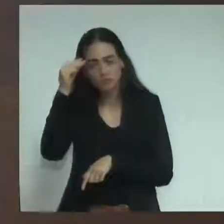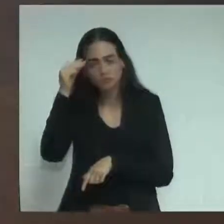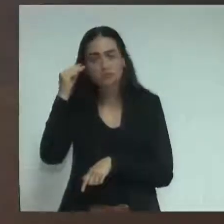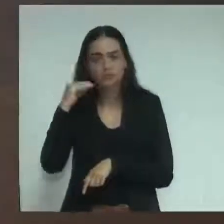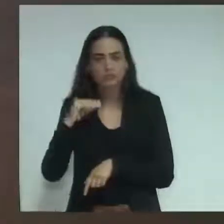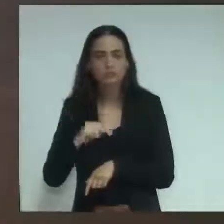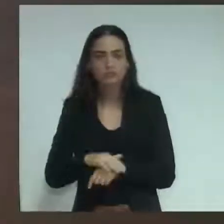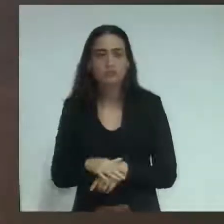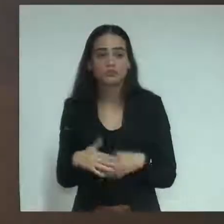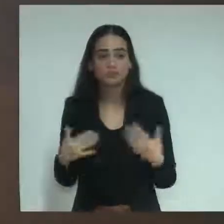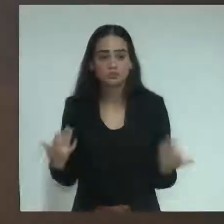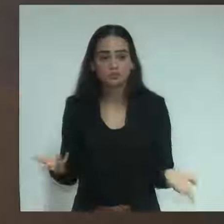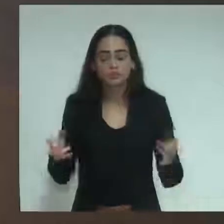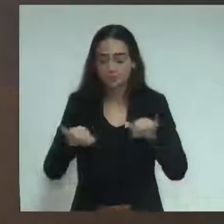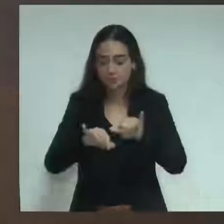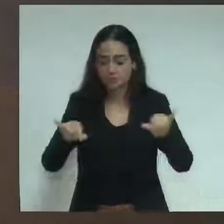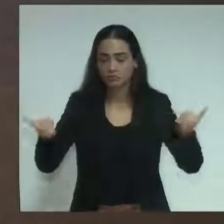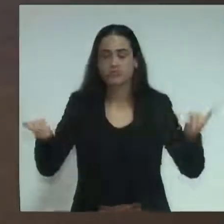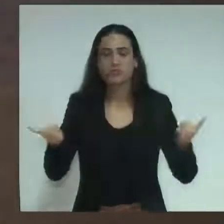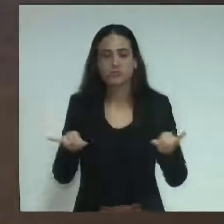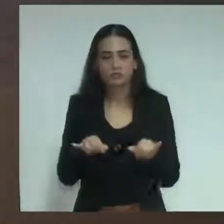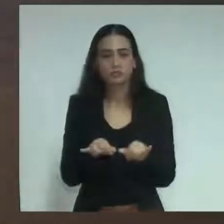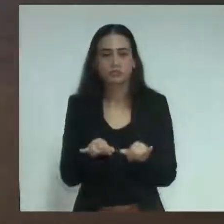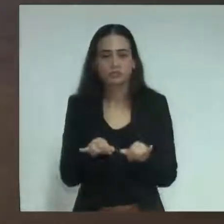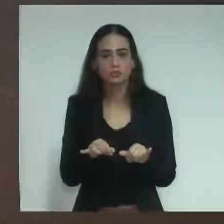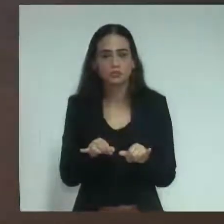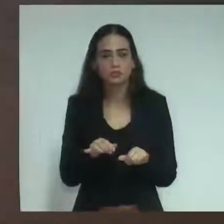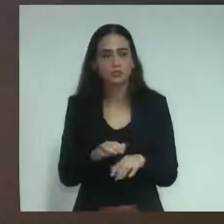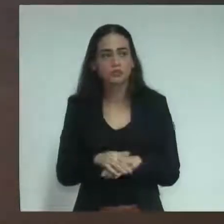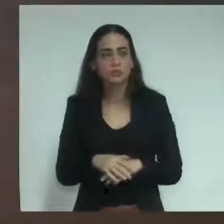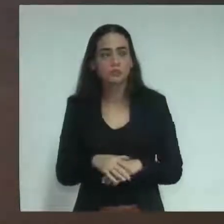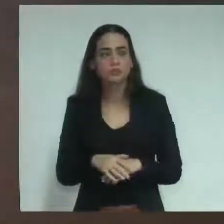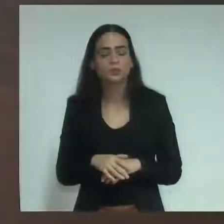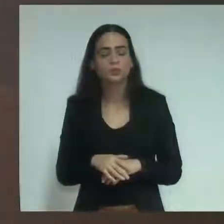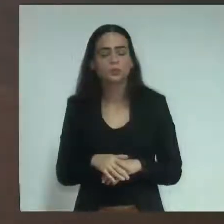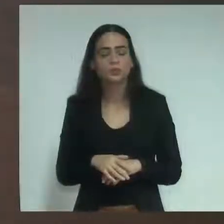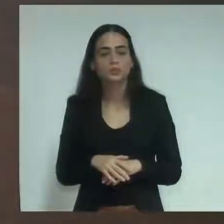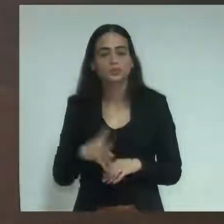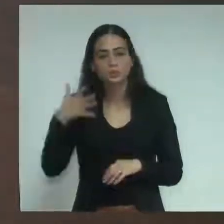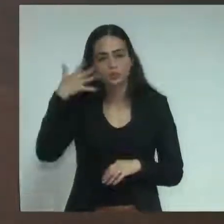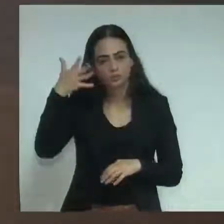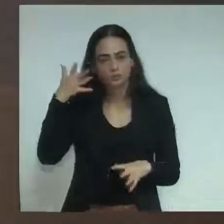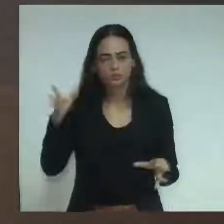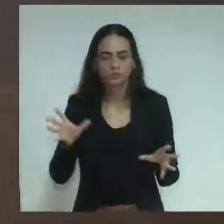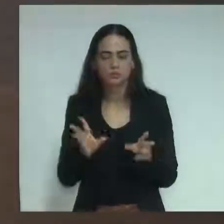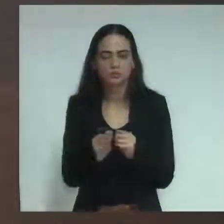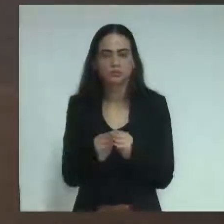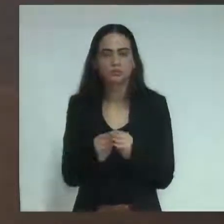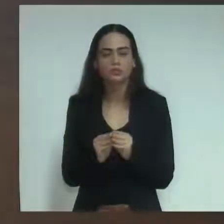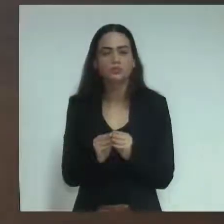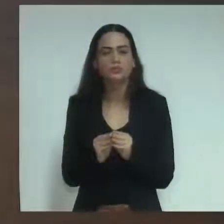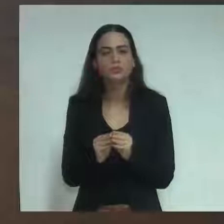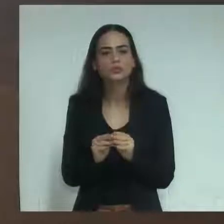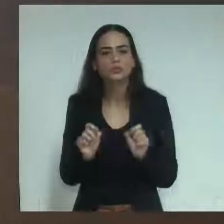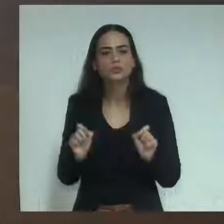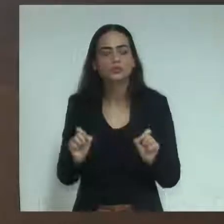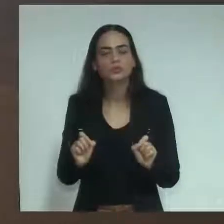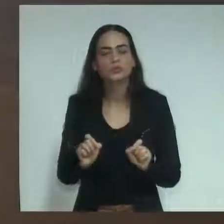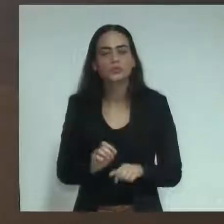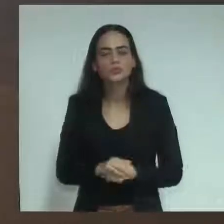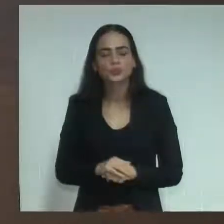Então, fica aqui a minha contribuição, para terminar a minha fala, só dizer, aspas